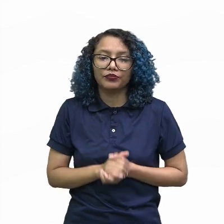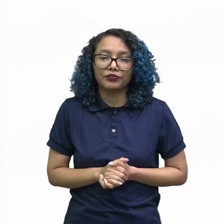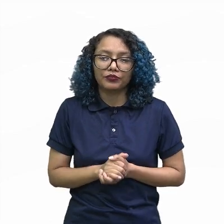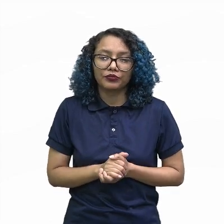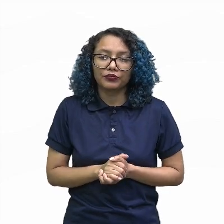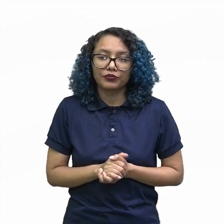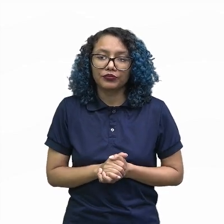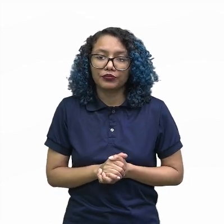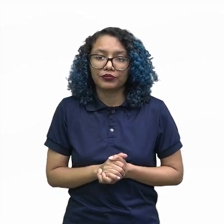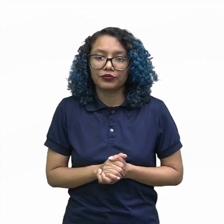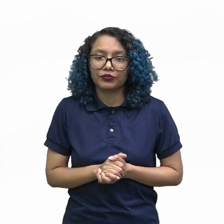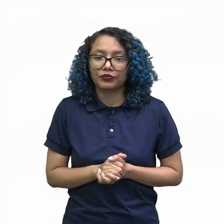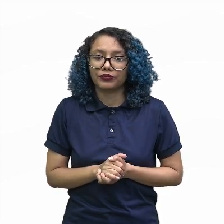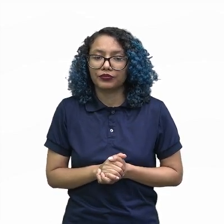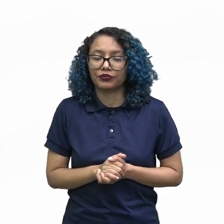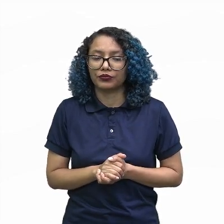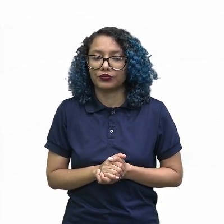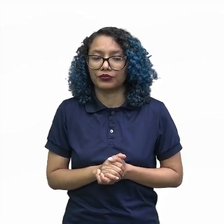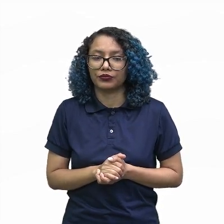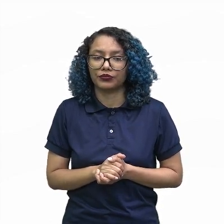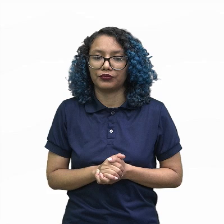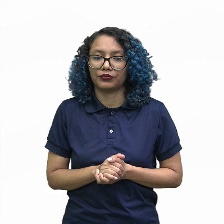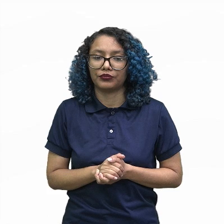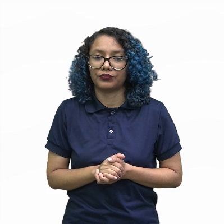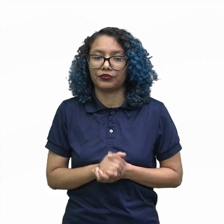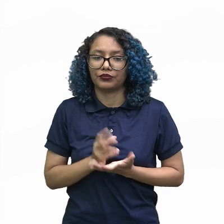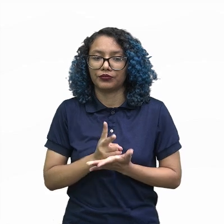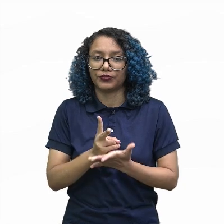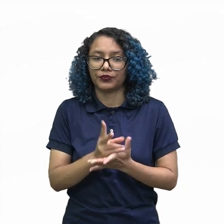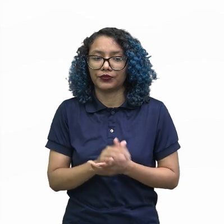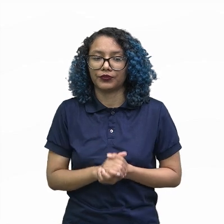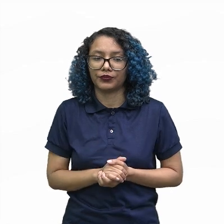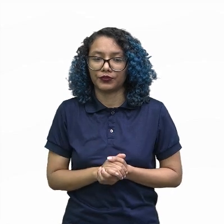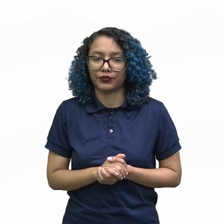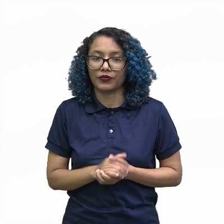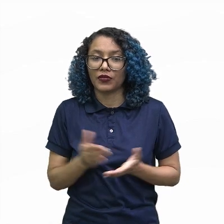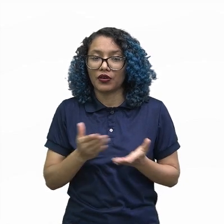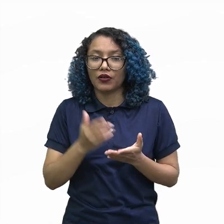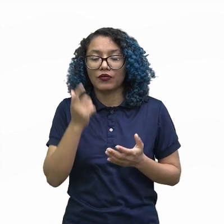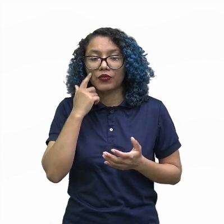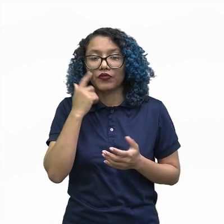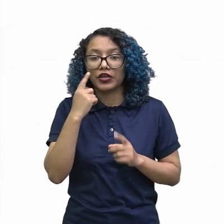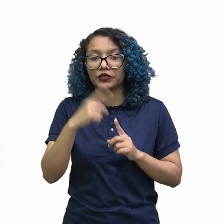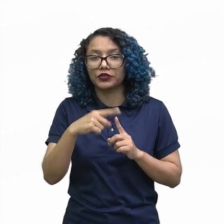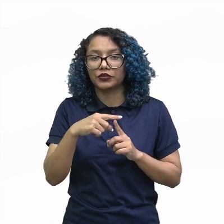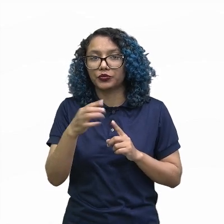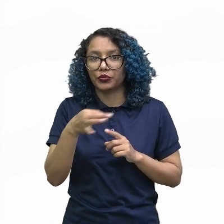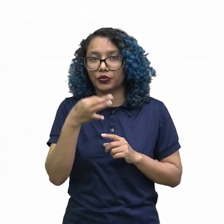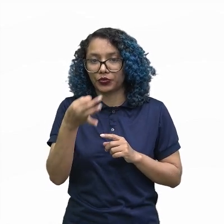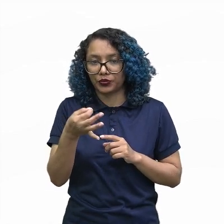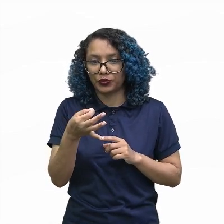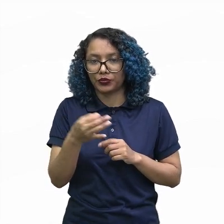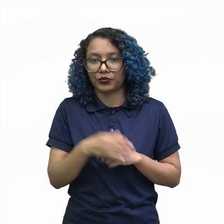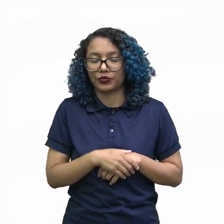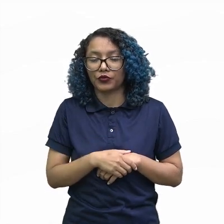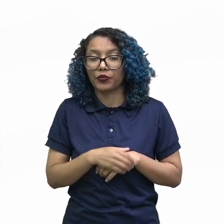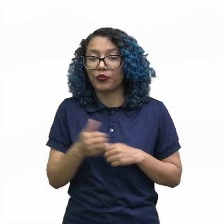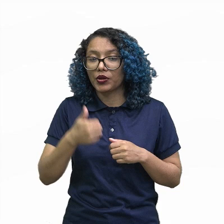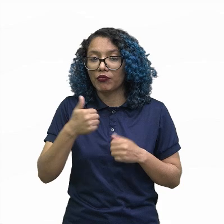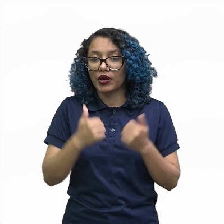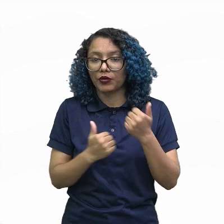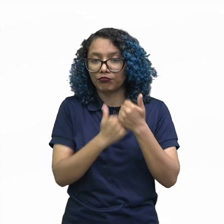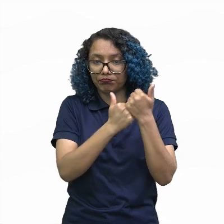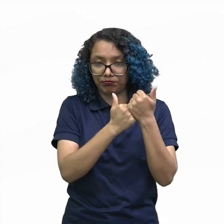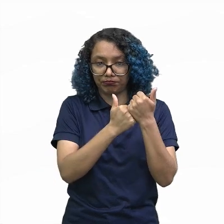temática, ok? Na sequência, vamos aí ver os tipos de argumentação, que é o argumento de sustentação. Voltando